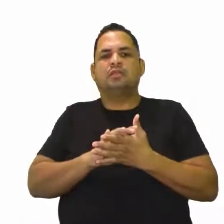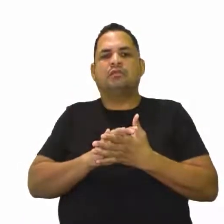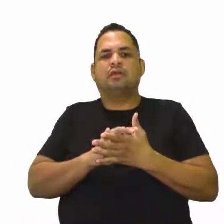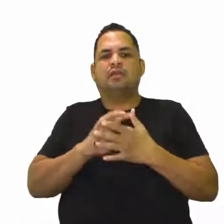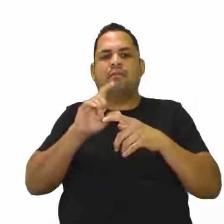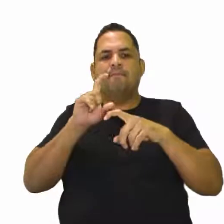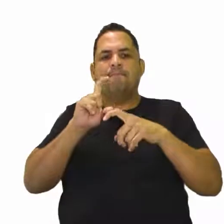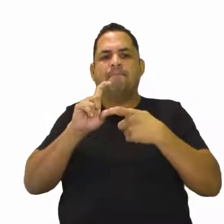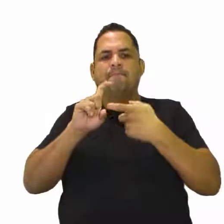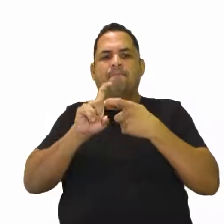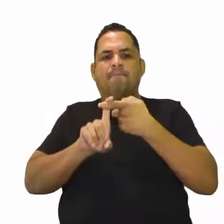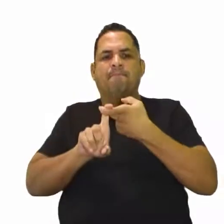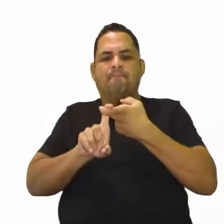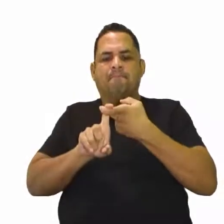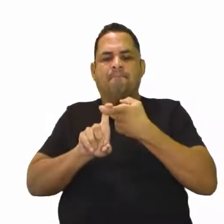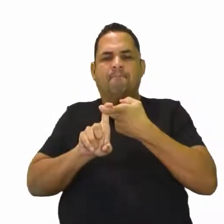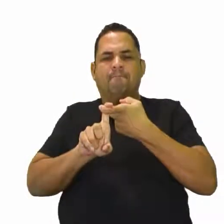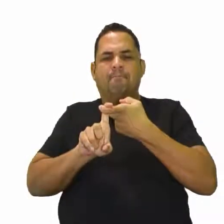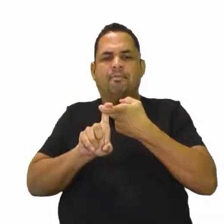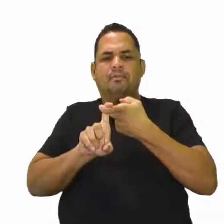Fonseca.